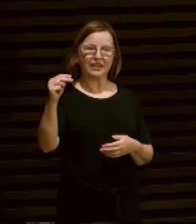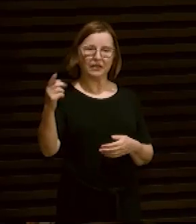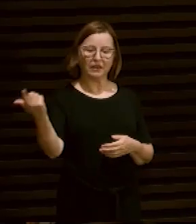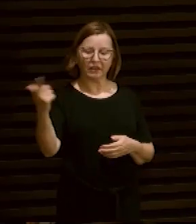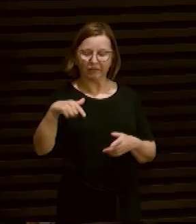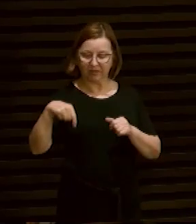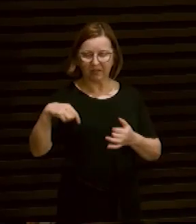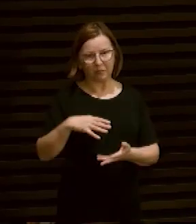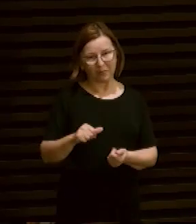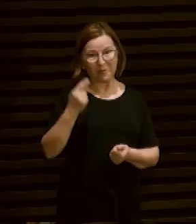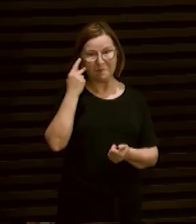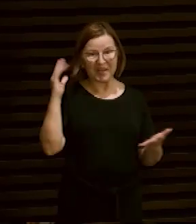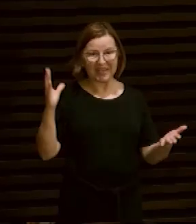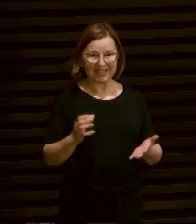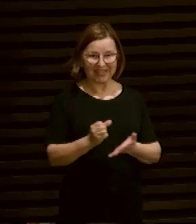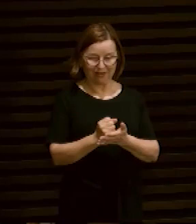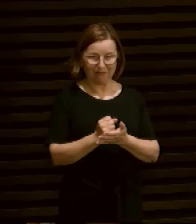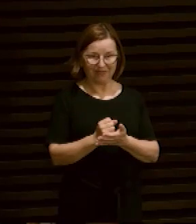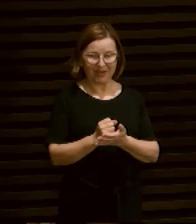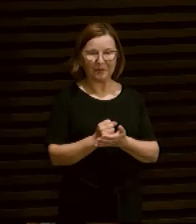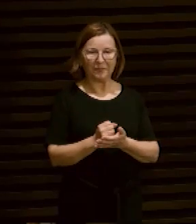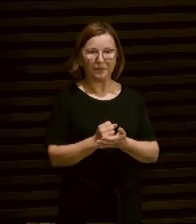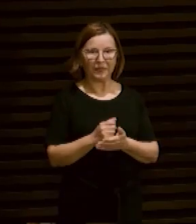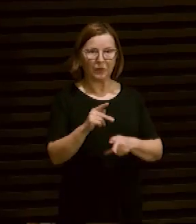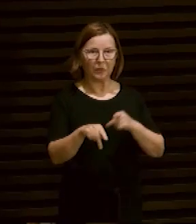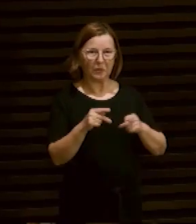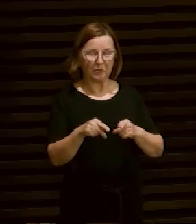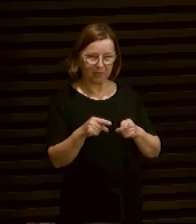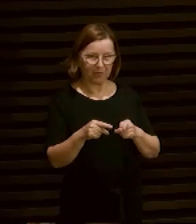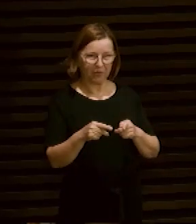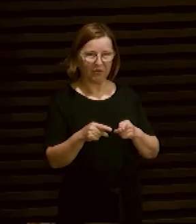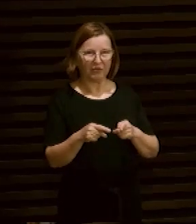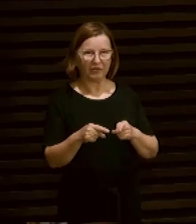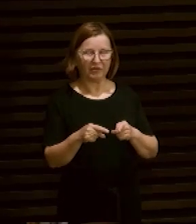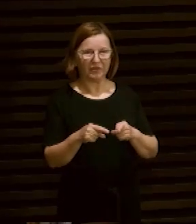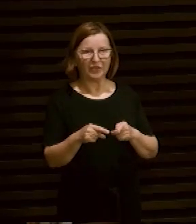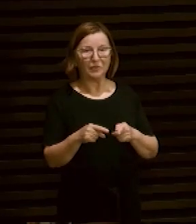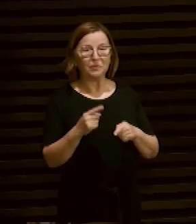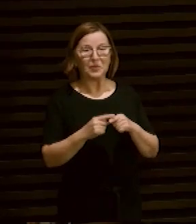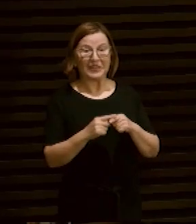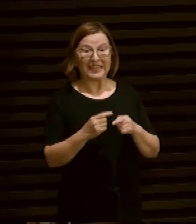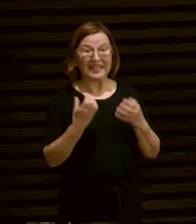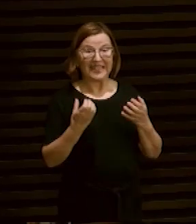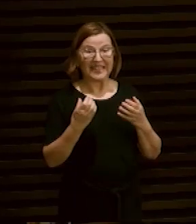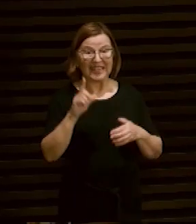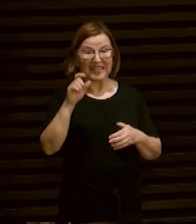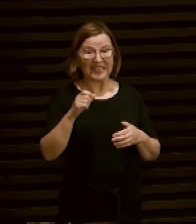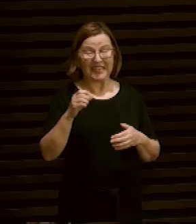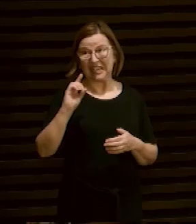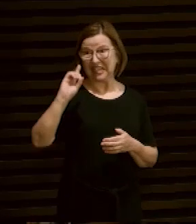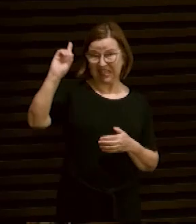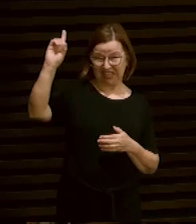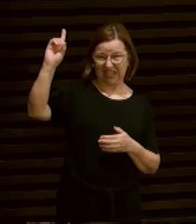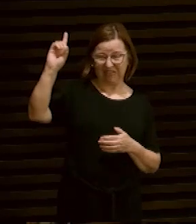raça para salvar essa raça da mania terrível de querer ser Deus. De querer ser